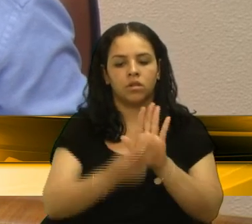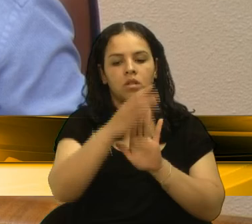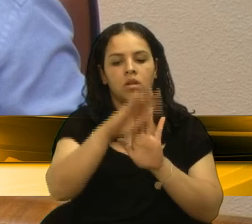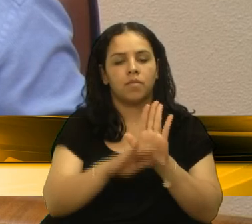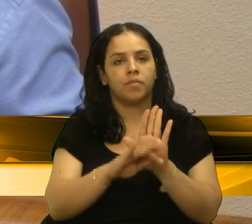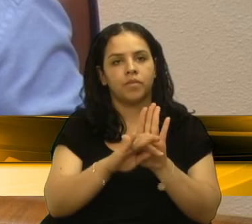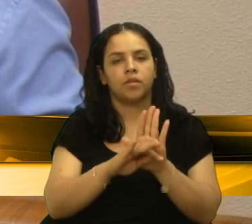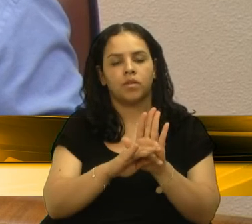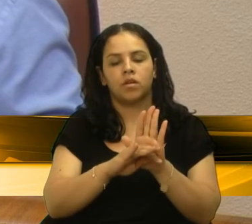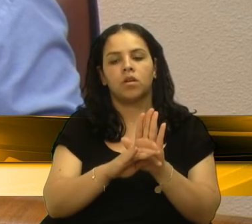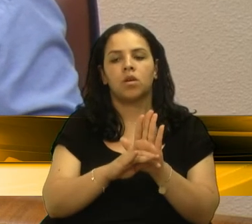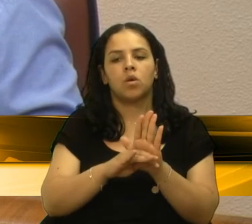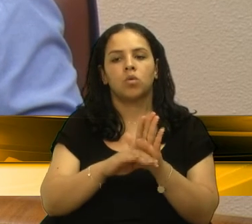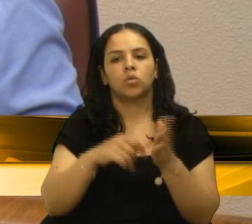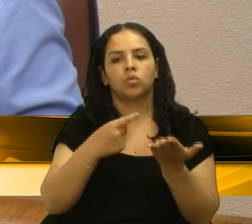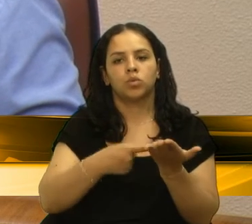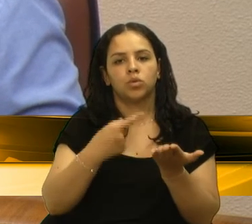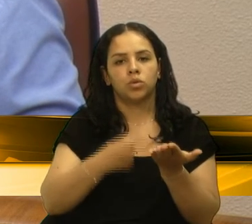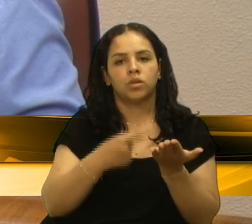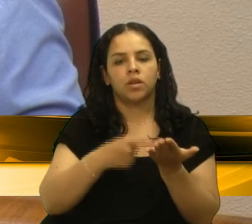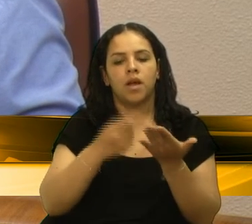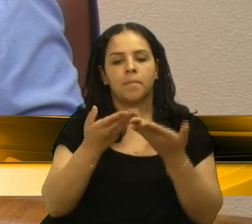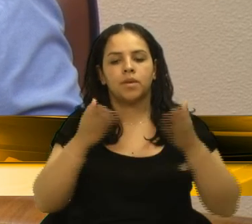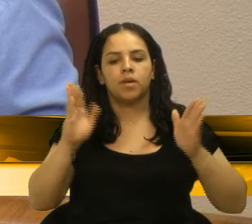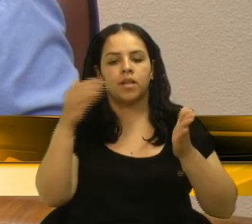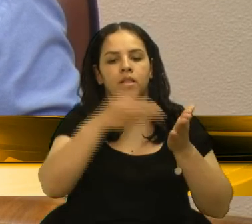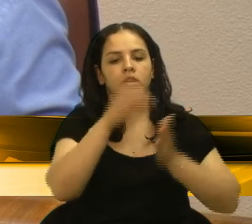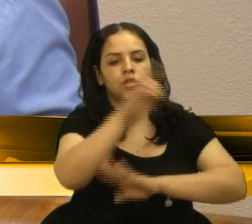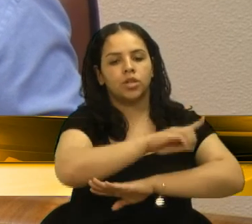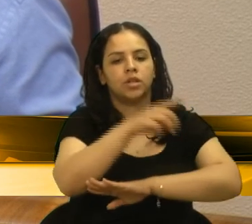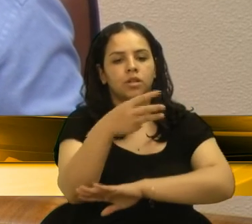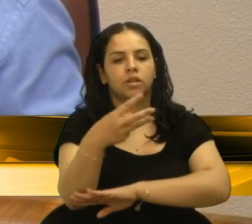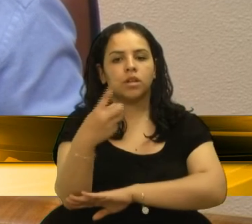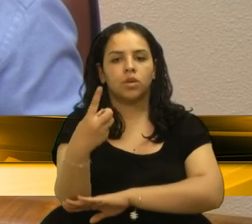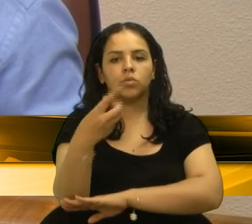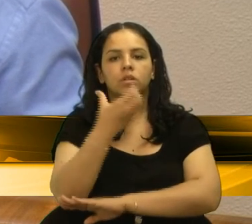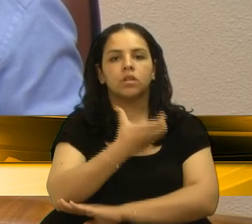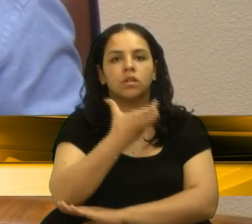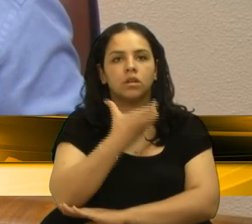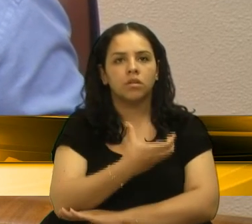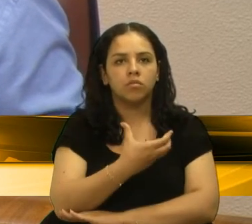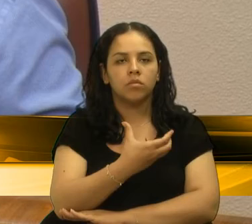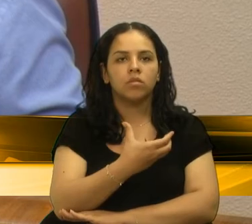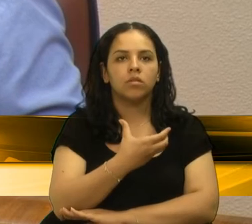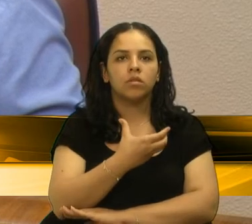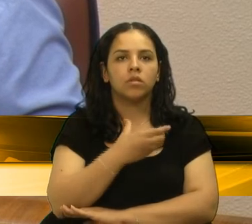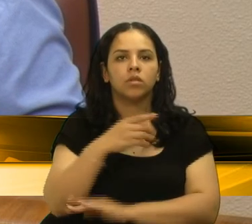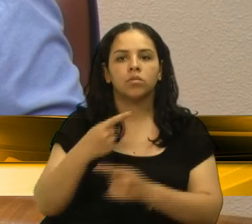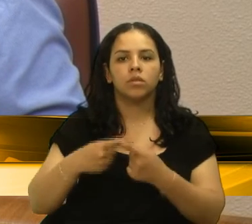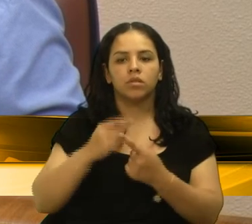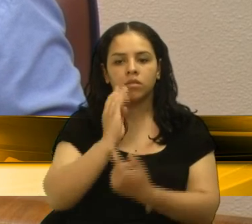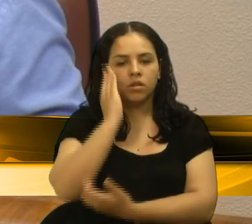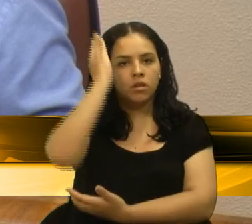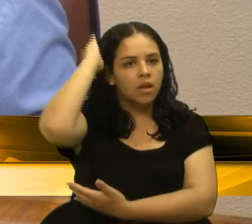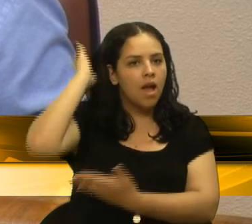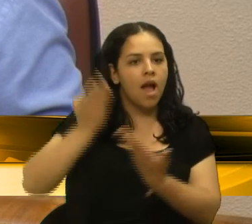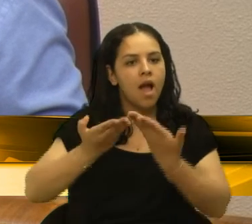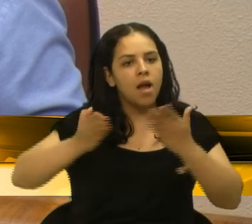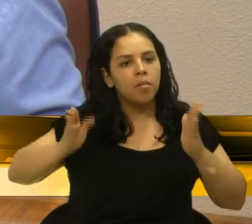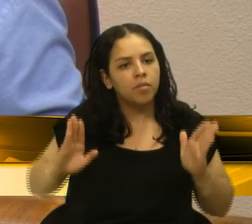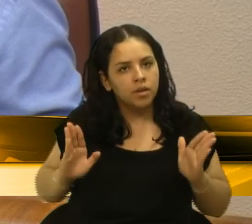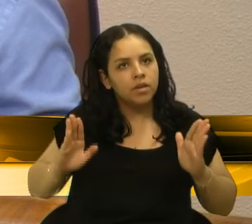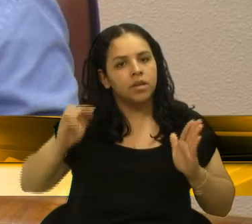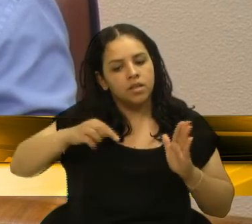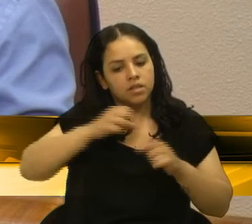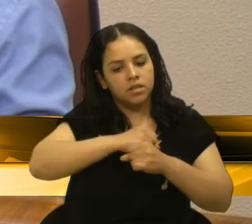nós abrimos a UPA até o dia 31 de dezembro. Porque é de interesse da administração municipal, é determinação do prefeito Daniel Guerra que a gente abra ainda